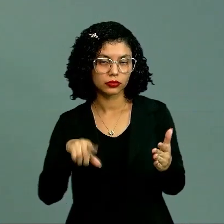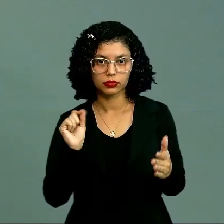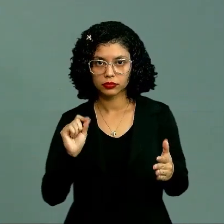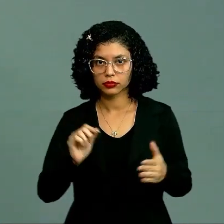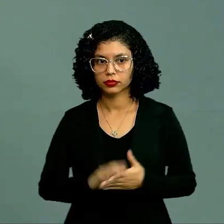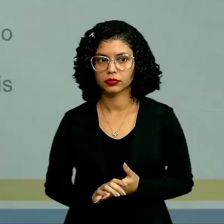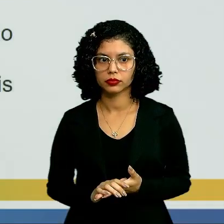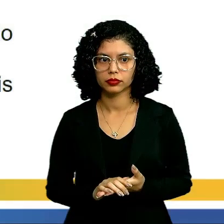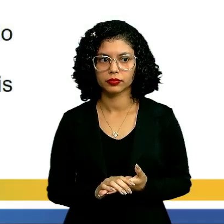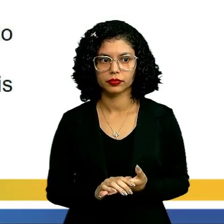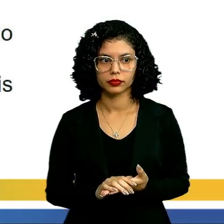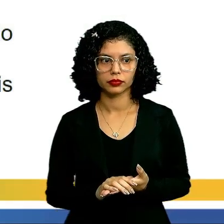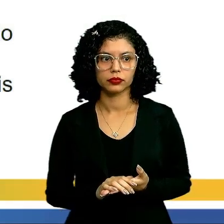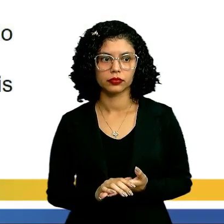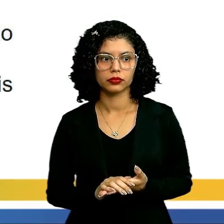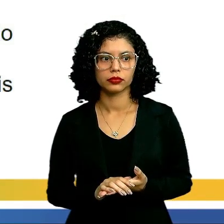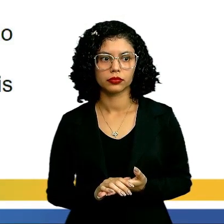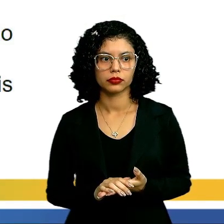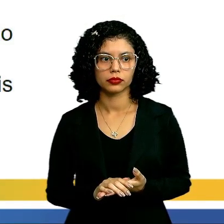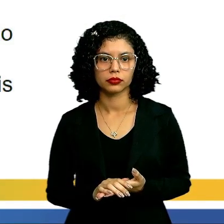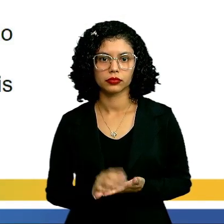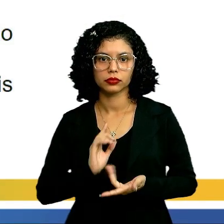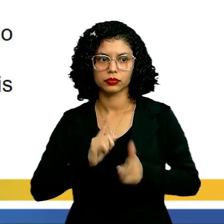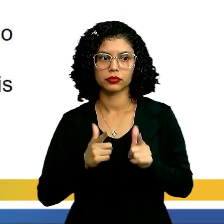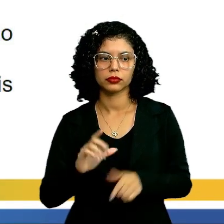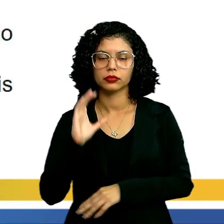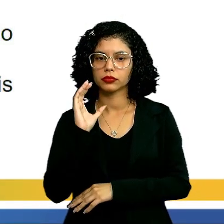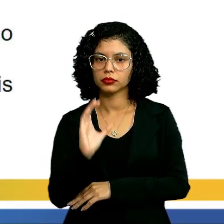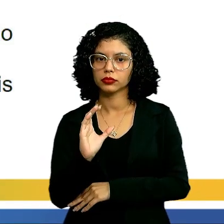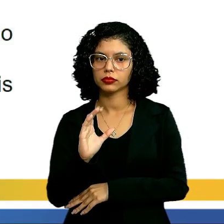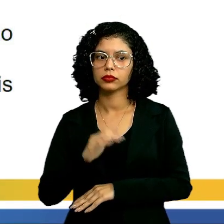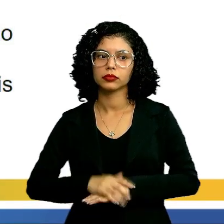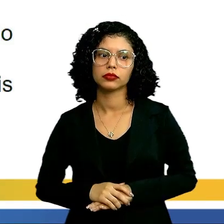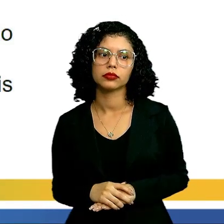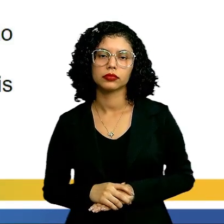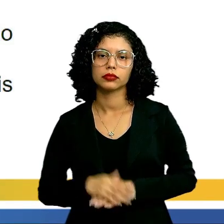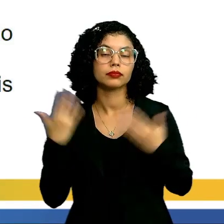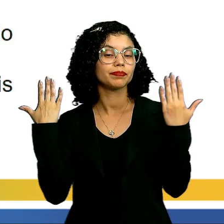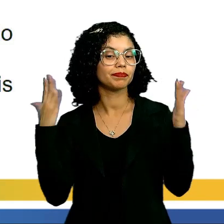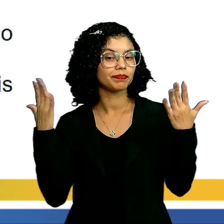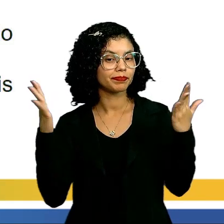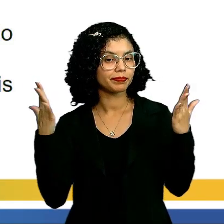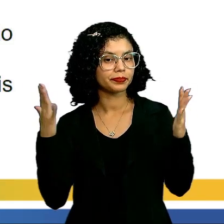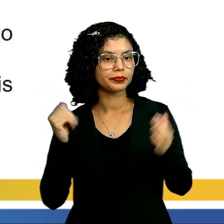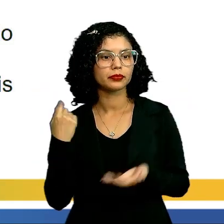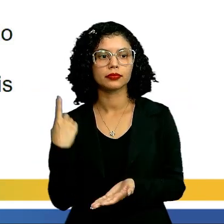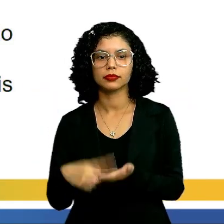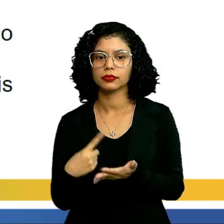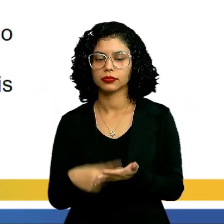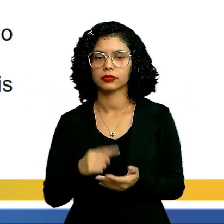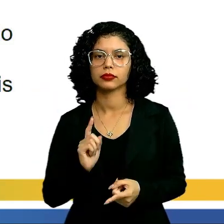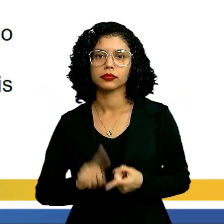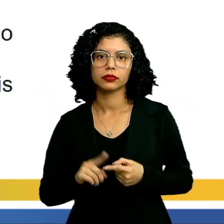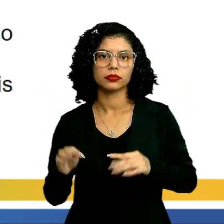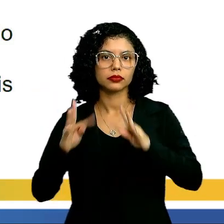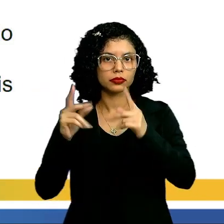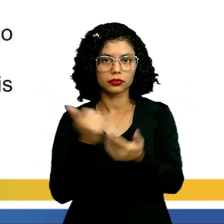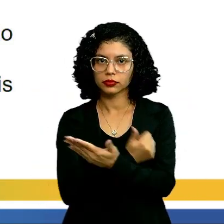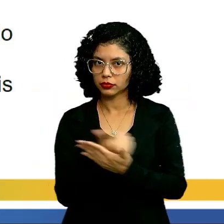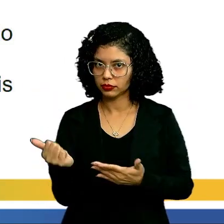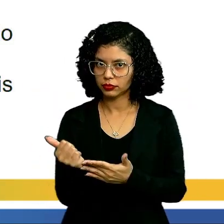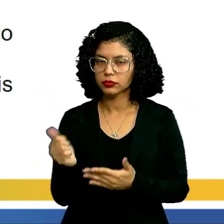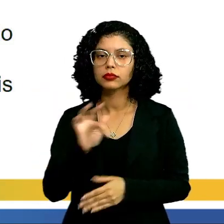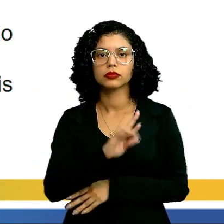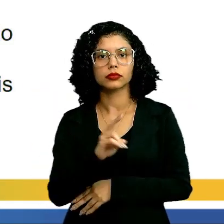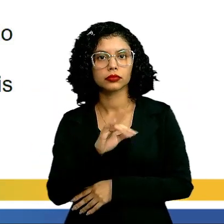alternativa vocês marcariam? E aí, brilhou quem respondeu a letra C, parabéns, é uma de condição, porque para toda ação nós